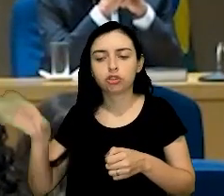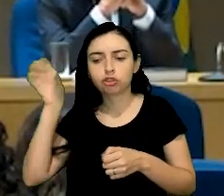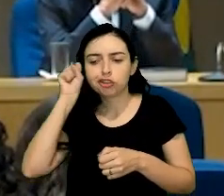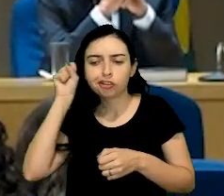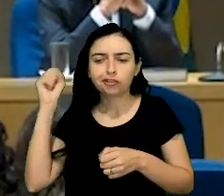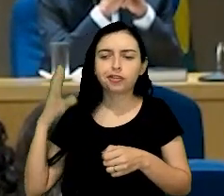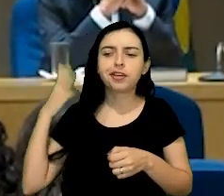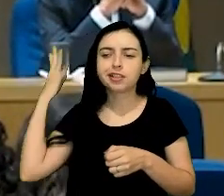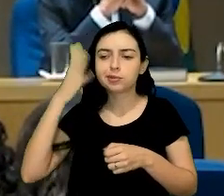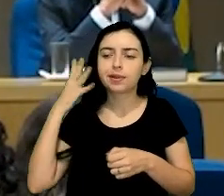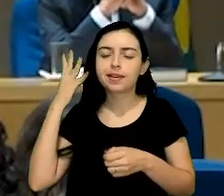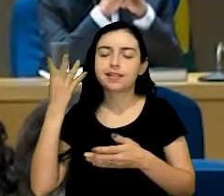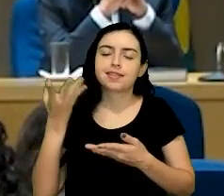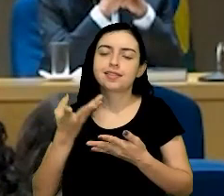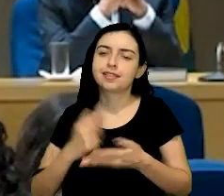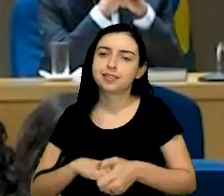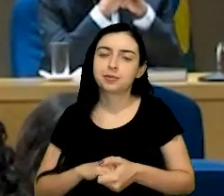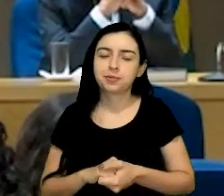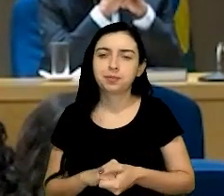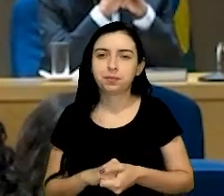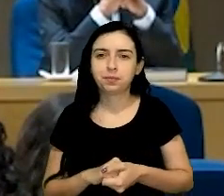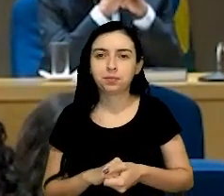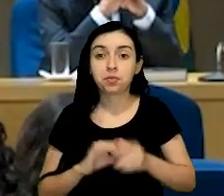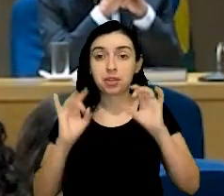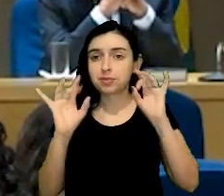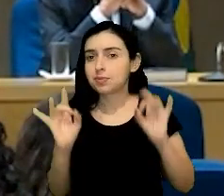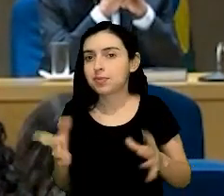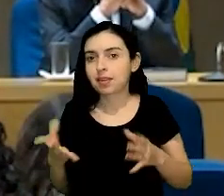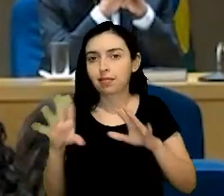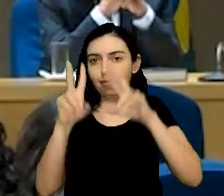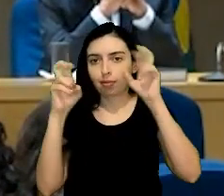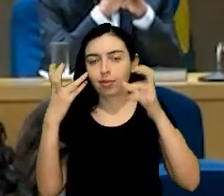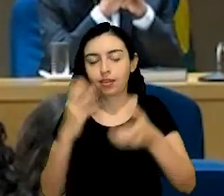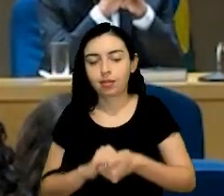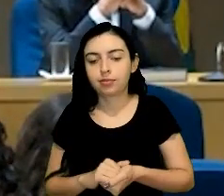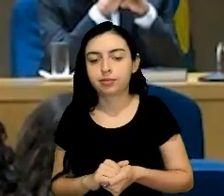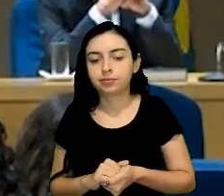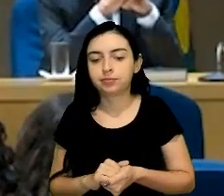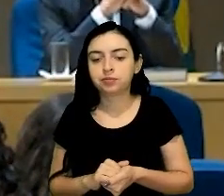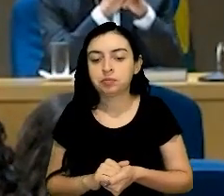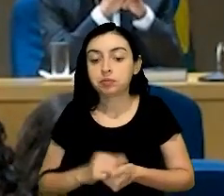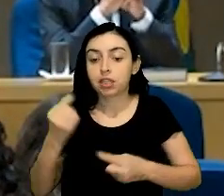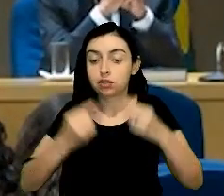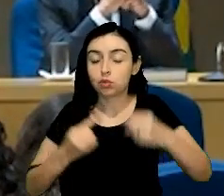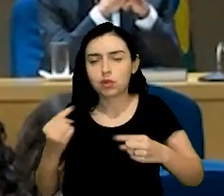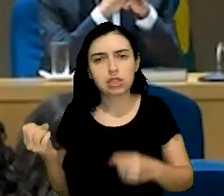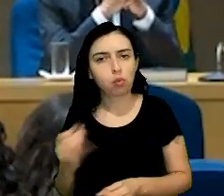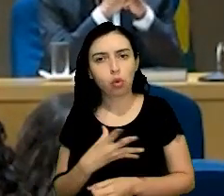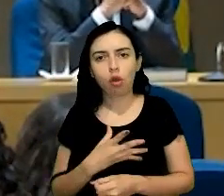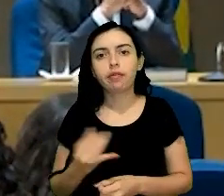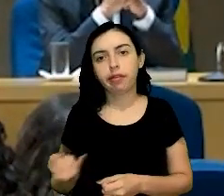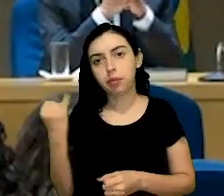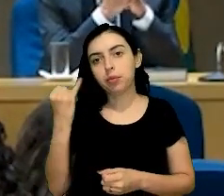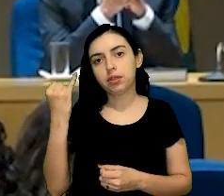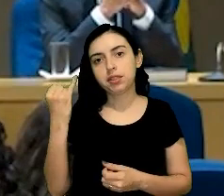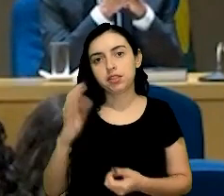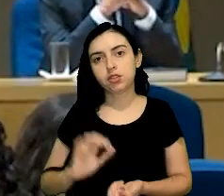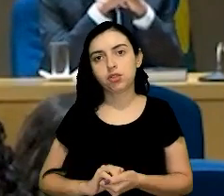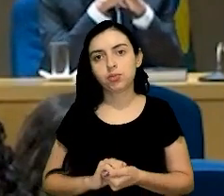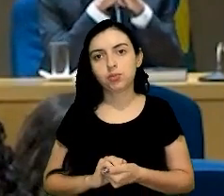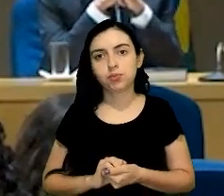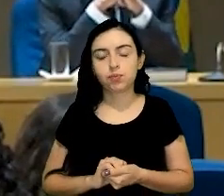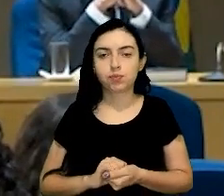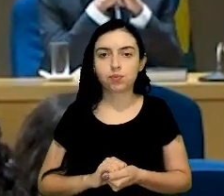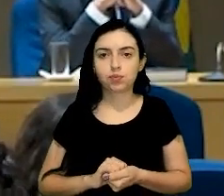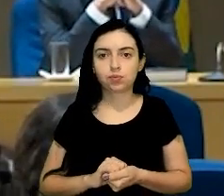são duas especialistas no tema, e por trazer essa discussão tão atual e tão importante. Envolve seres humanos em